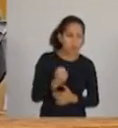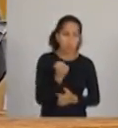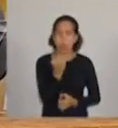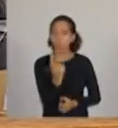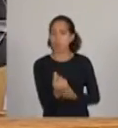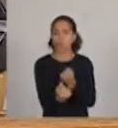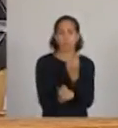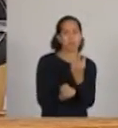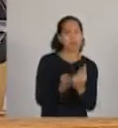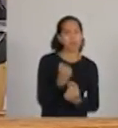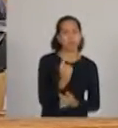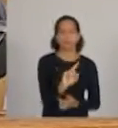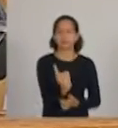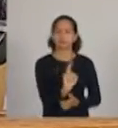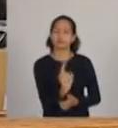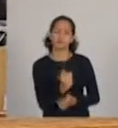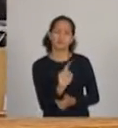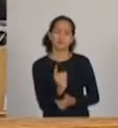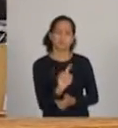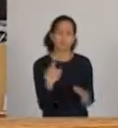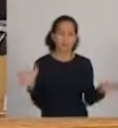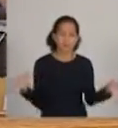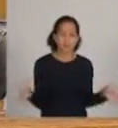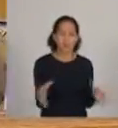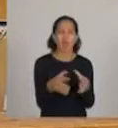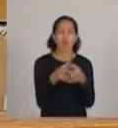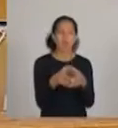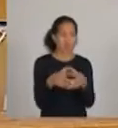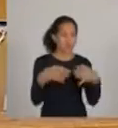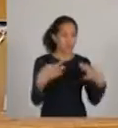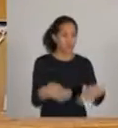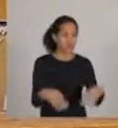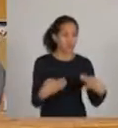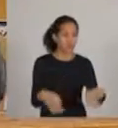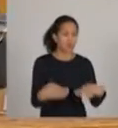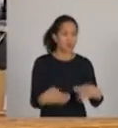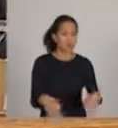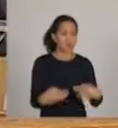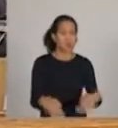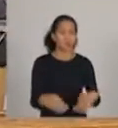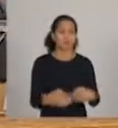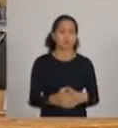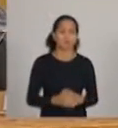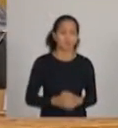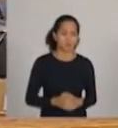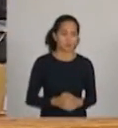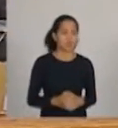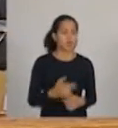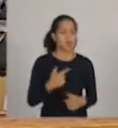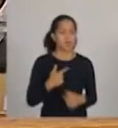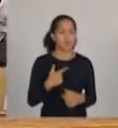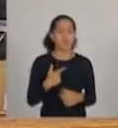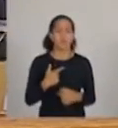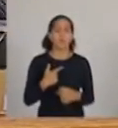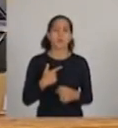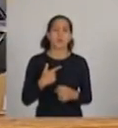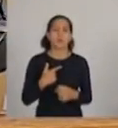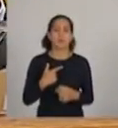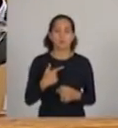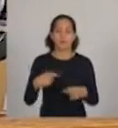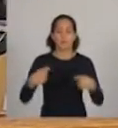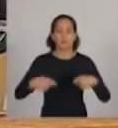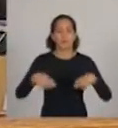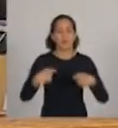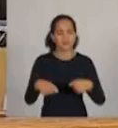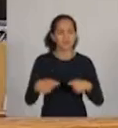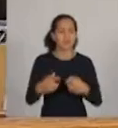não. Não é gato pingado, nós vamos abrir um concursinho para... Não, nós criamos um planejamento para que haja a